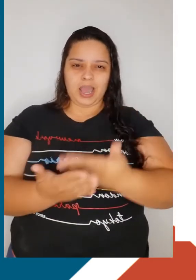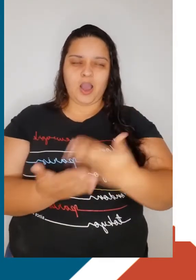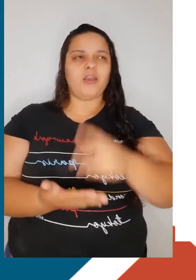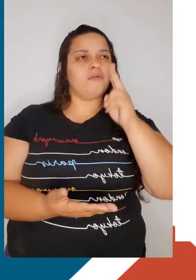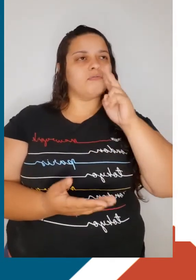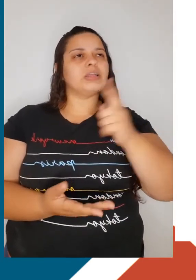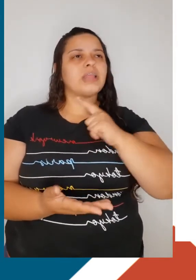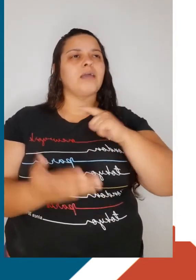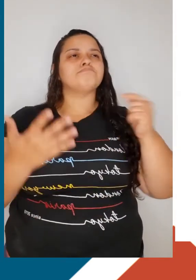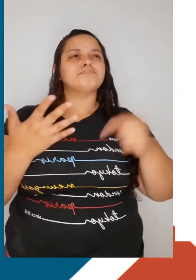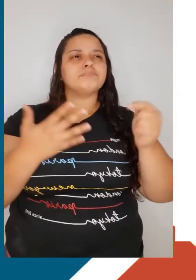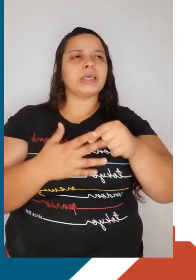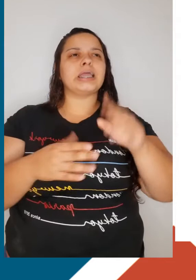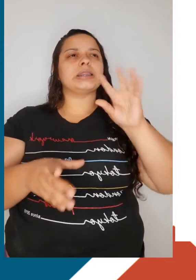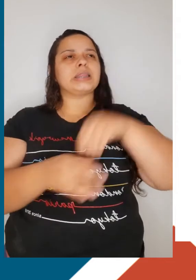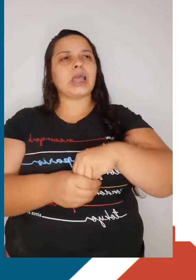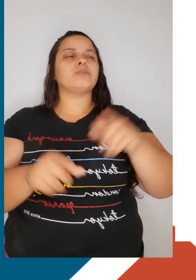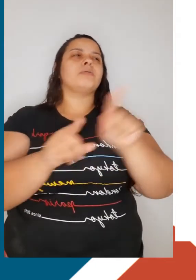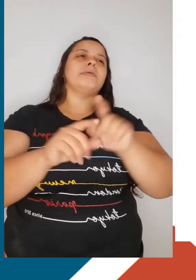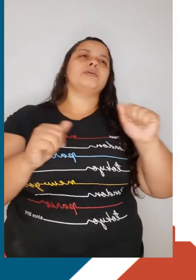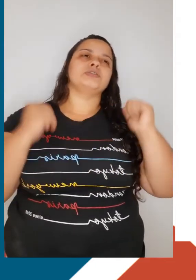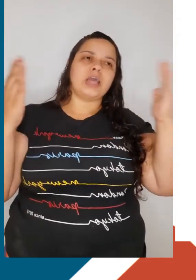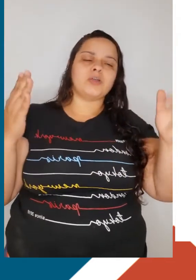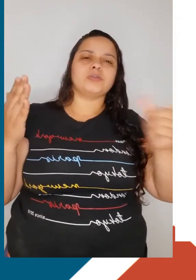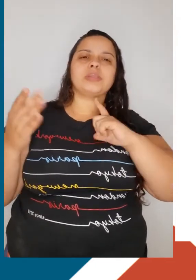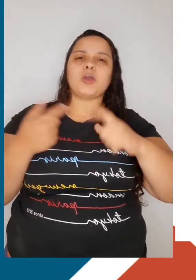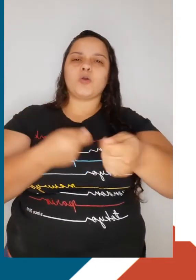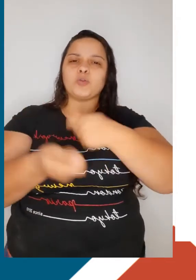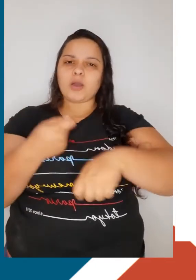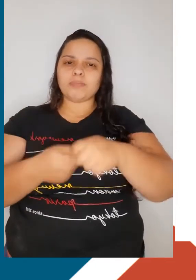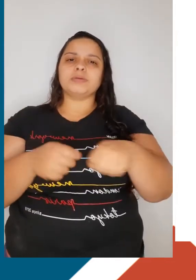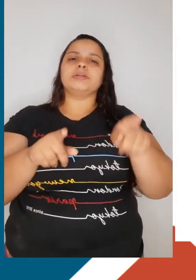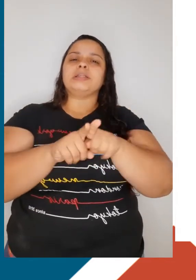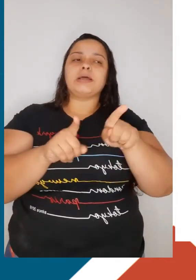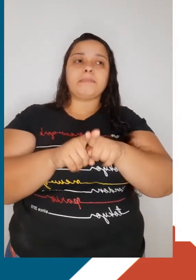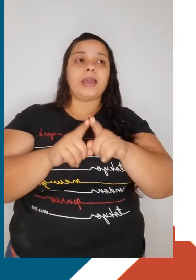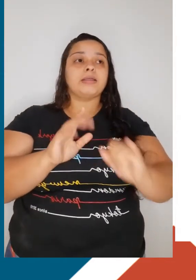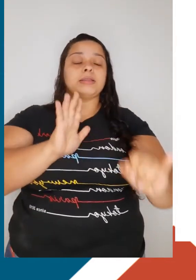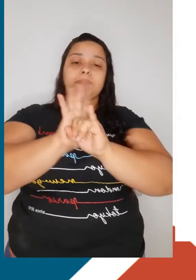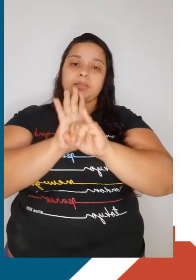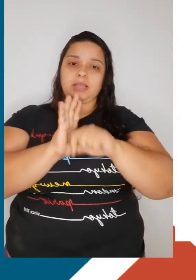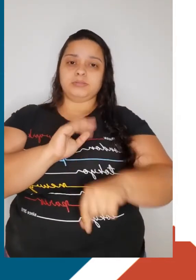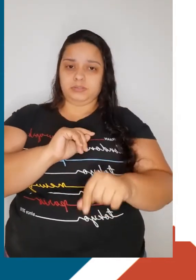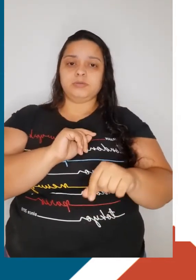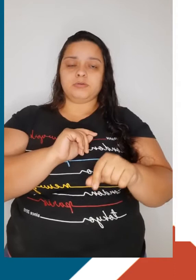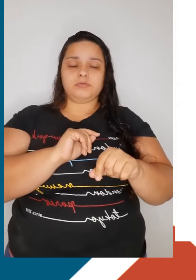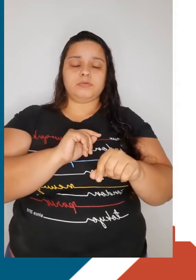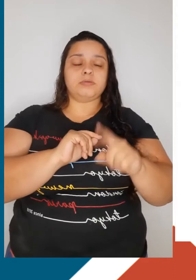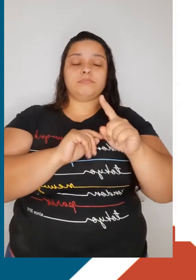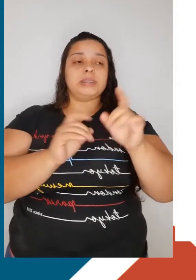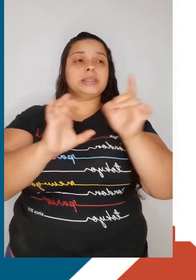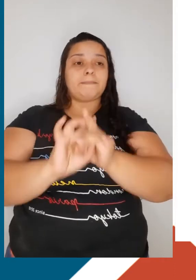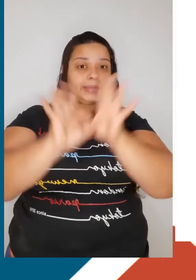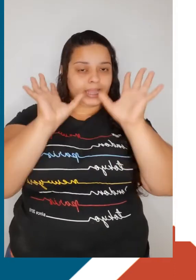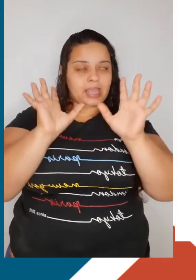alguns fatores externos e internos de natureza política e econômica que condicionaram e colaboraram para a independência proclamada